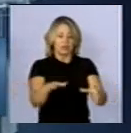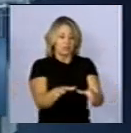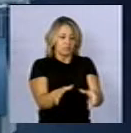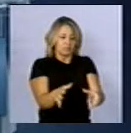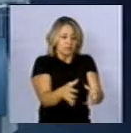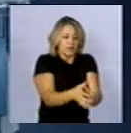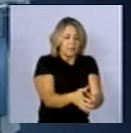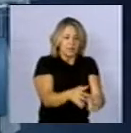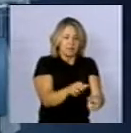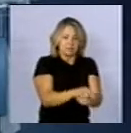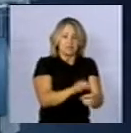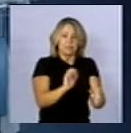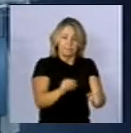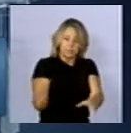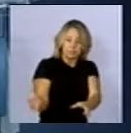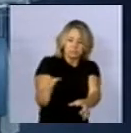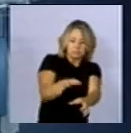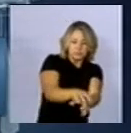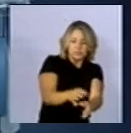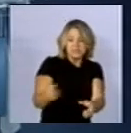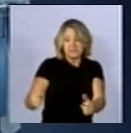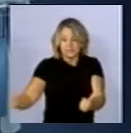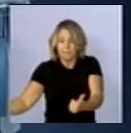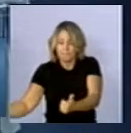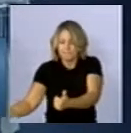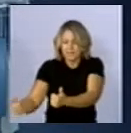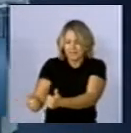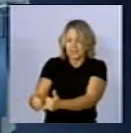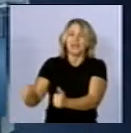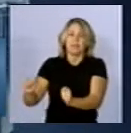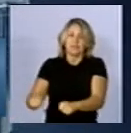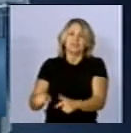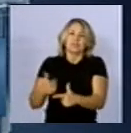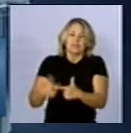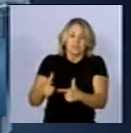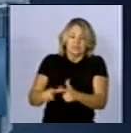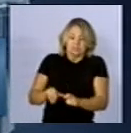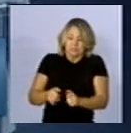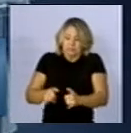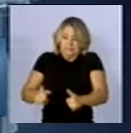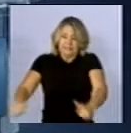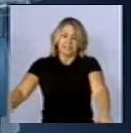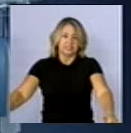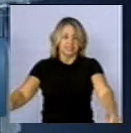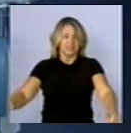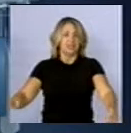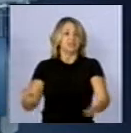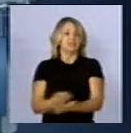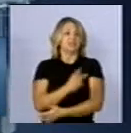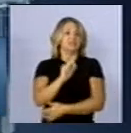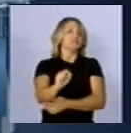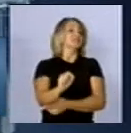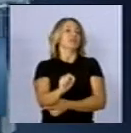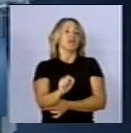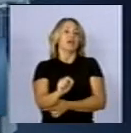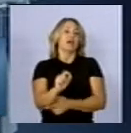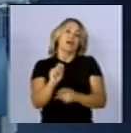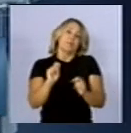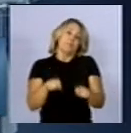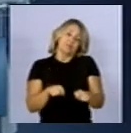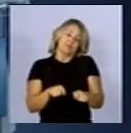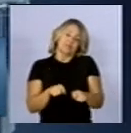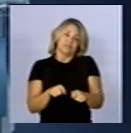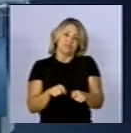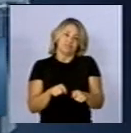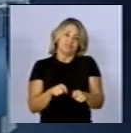recubra e portanto se eu aproximá-los demais eu tenho o risco de descarga elétrica o que que acontece essa é uma medida